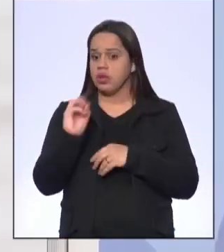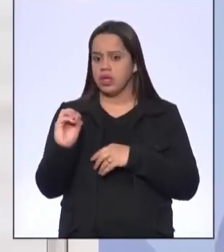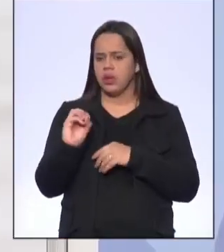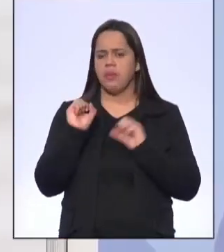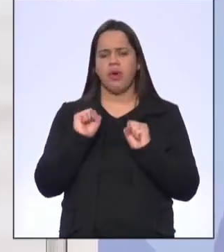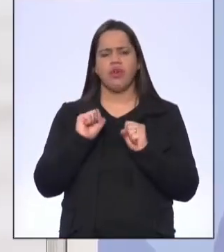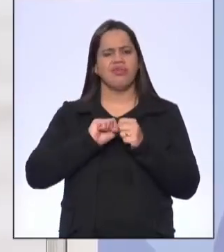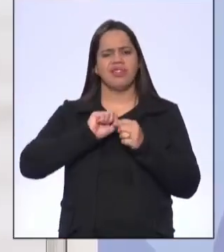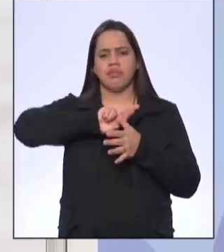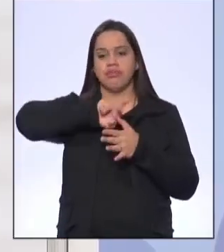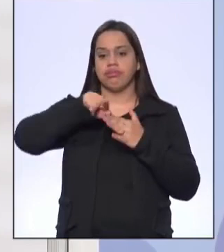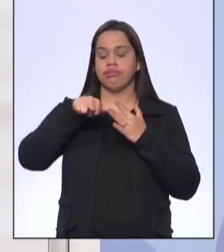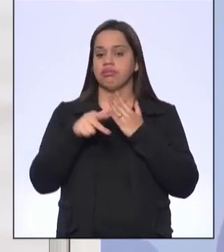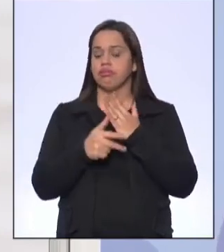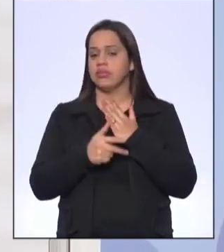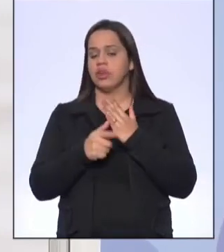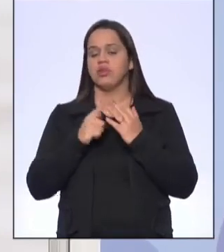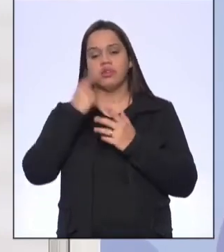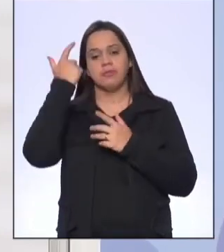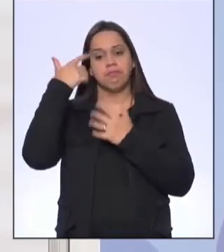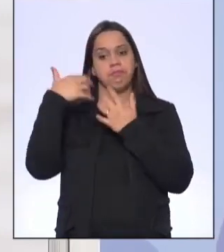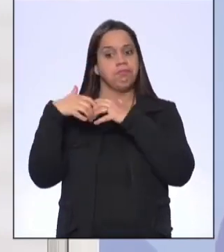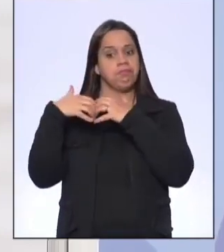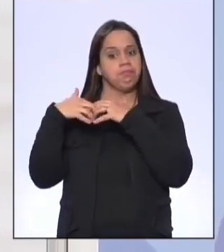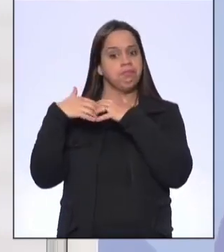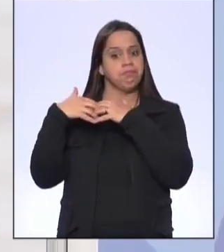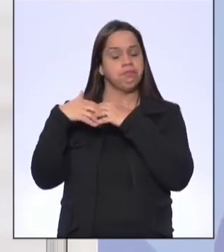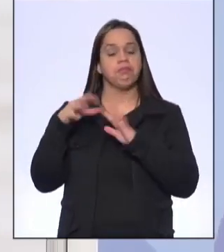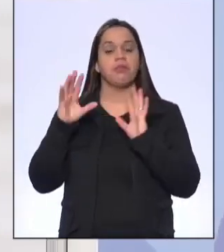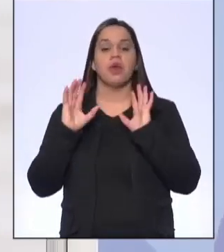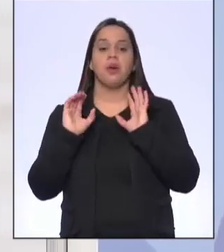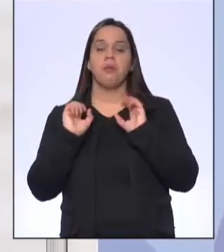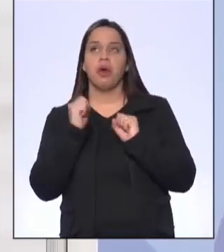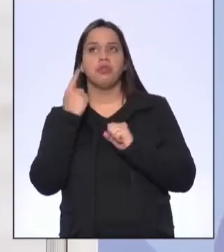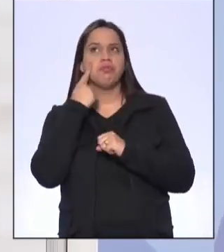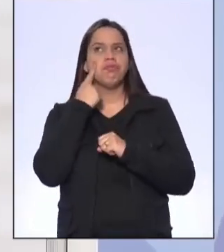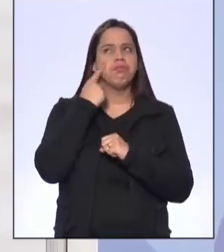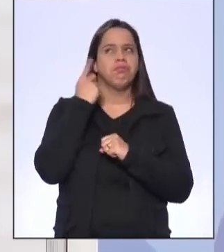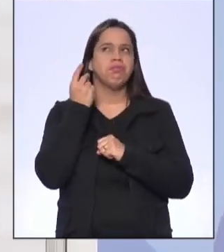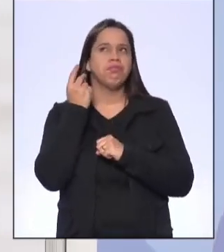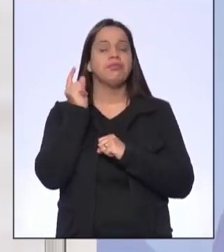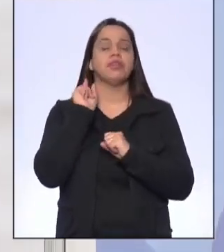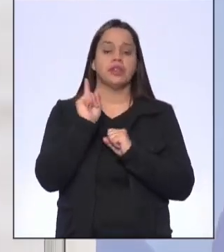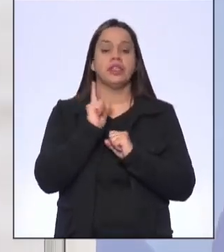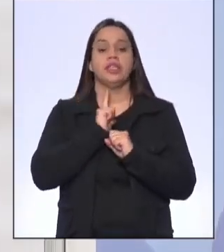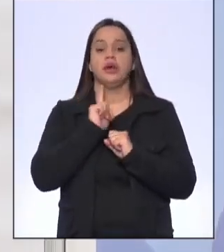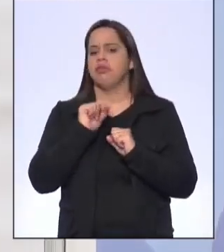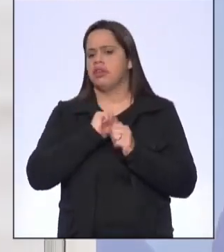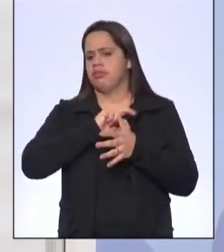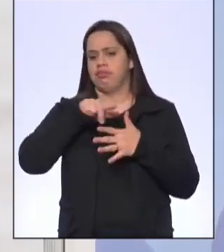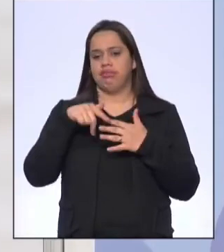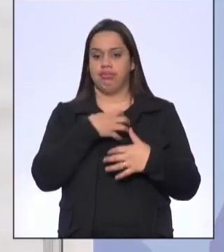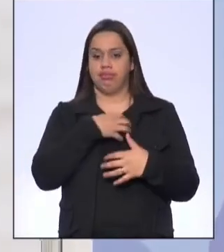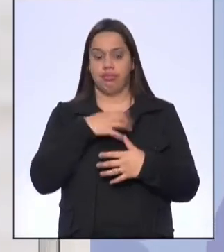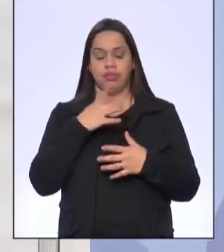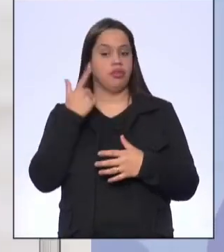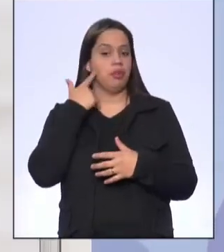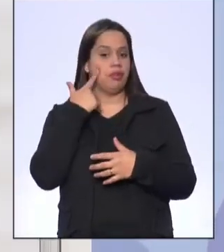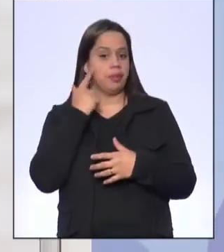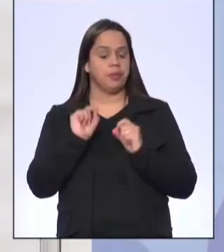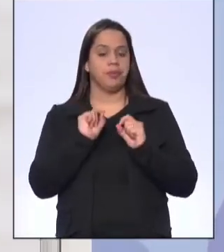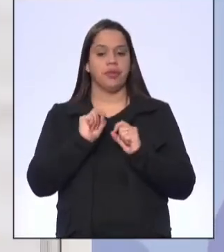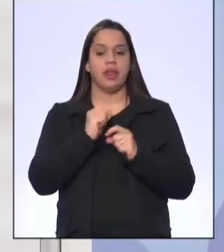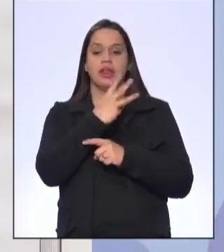N formas. Posso fazer por cálculo mental, eu posso fazer por dedução, eu posso fazer de N formas. Então, primeiro eu vou entender o que